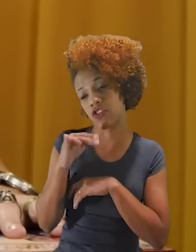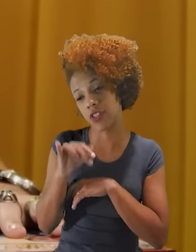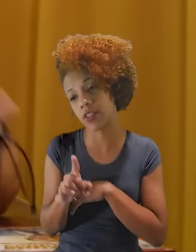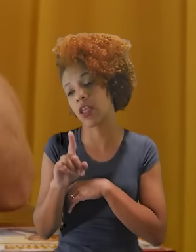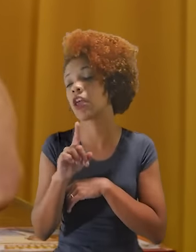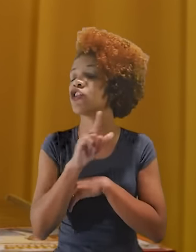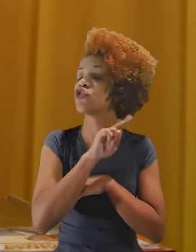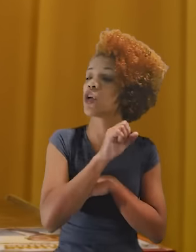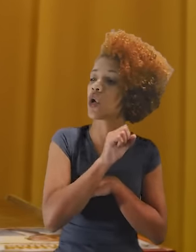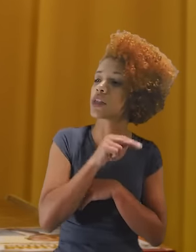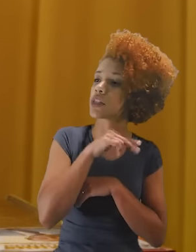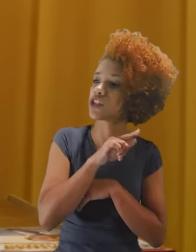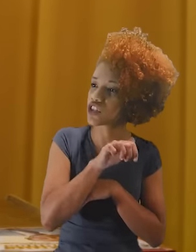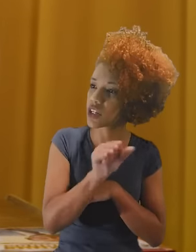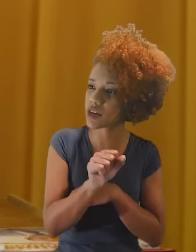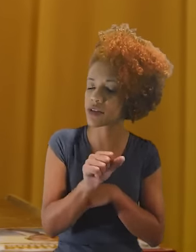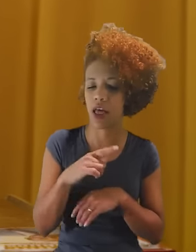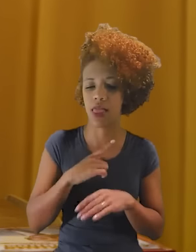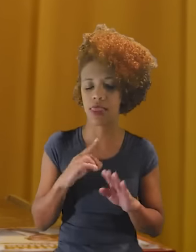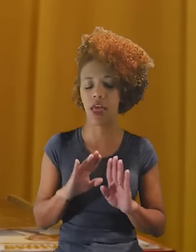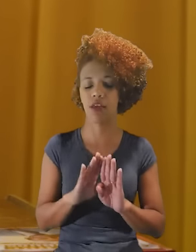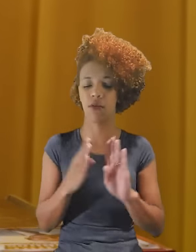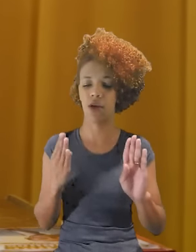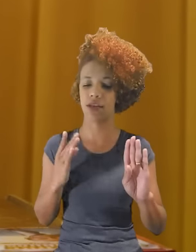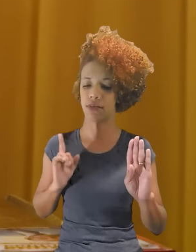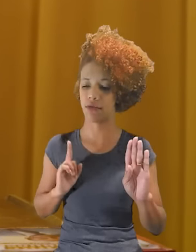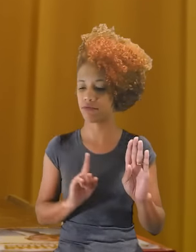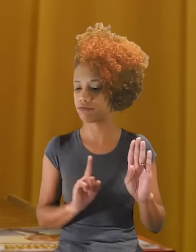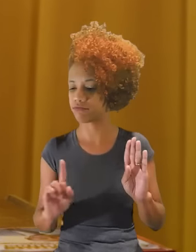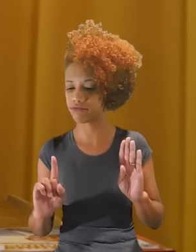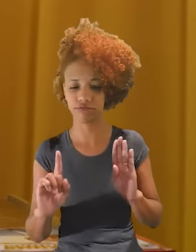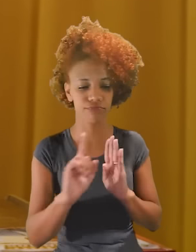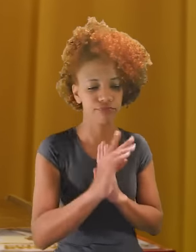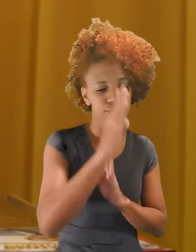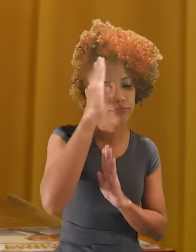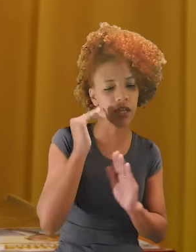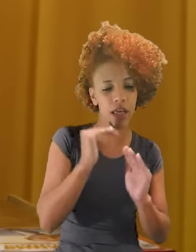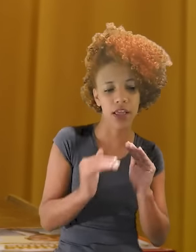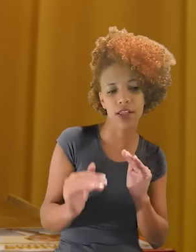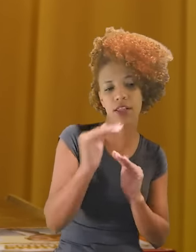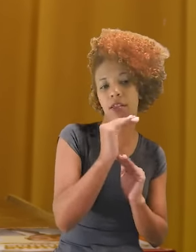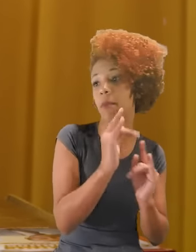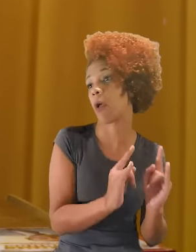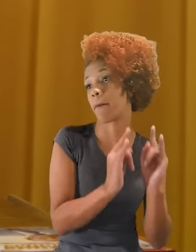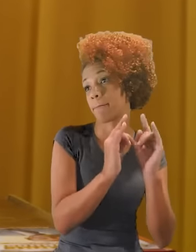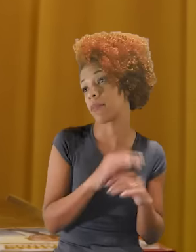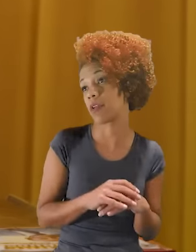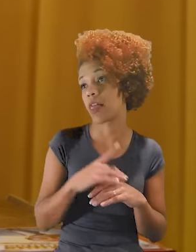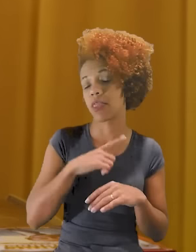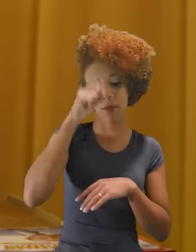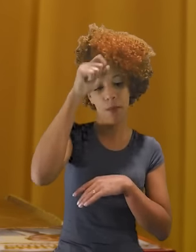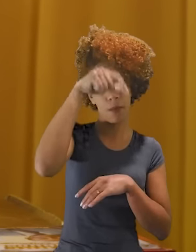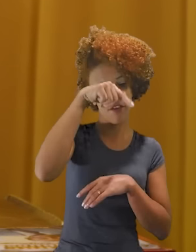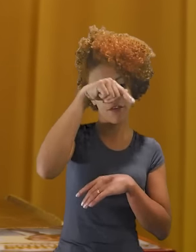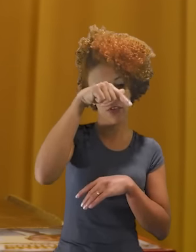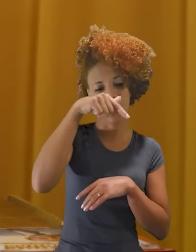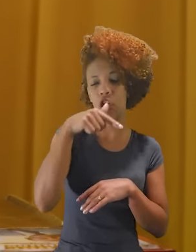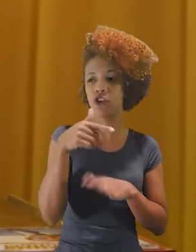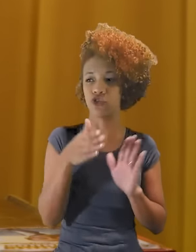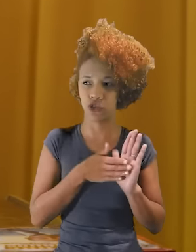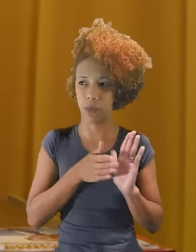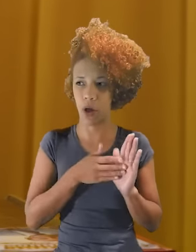Disneyland de Los Angeles, é quando você entra, tem do seu lado esquerdo, né, tem o corpo de bombeiros. Em cima do corpo de bombeiros é um apartamento, tanto que fica sempre uma luzinha acesa, eles